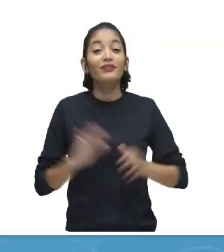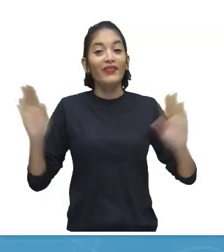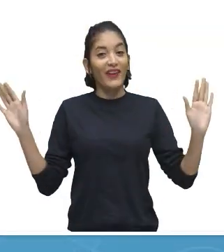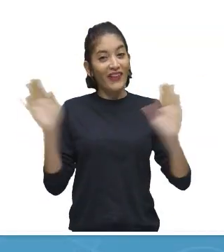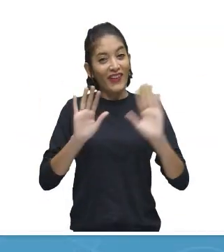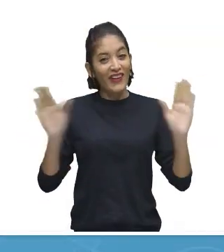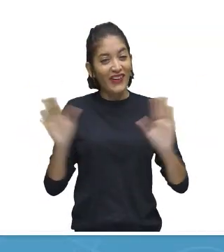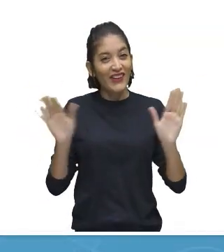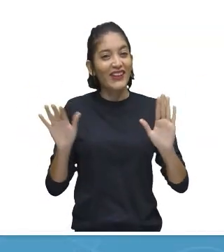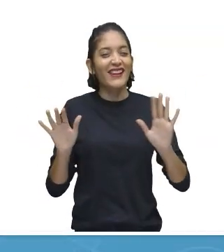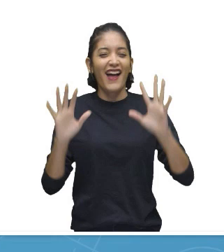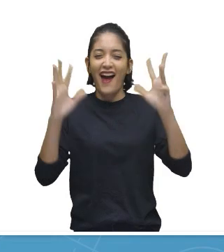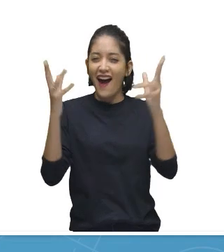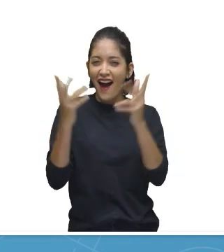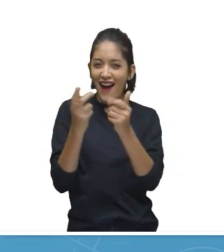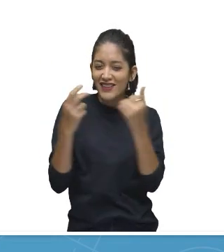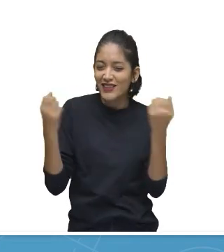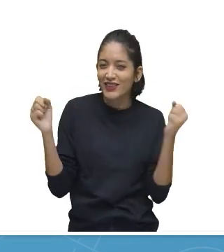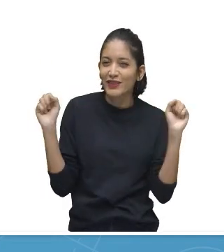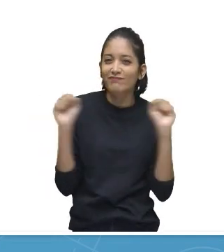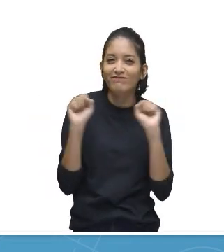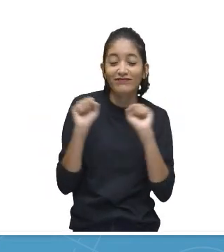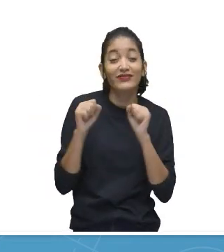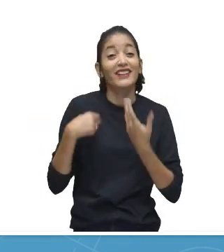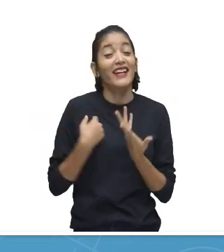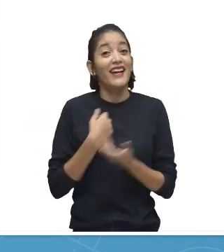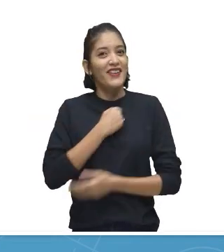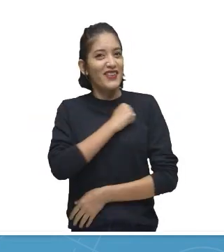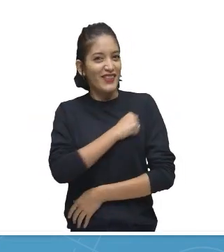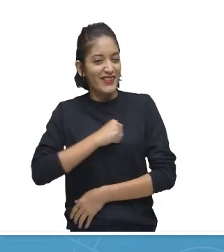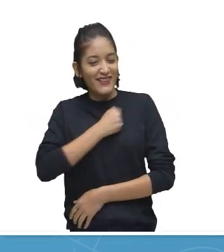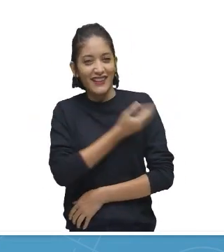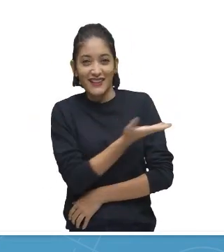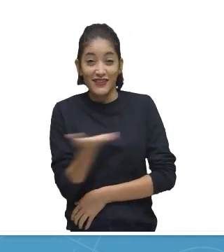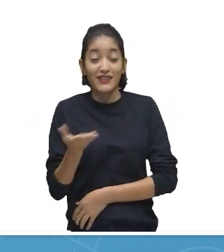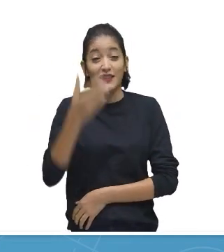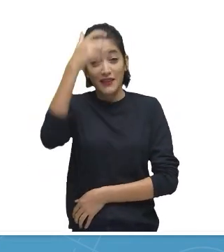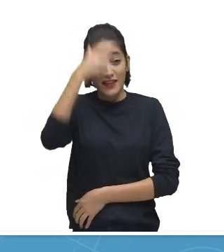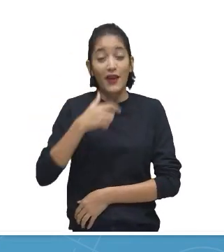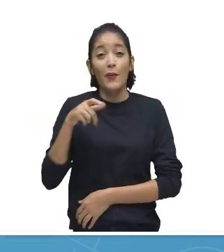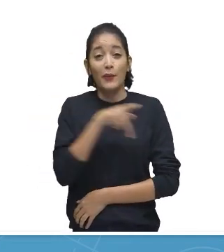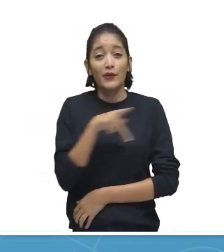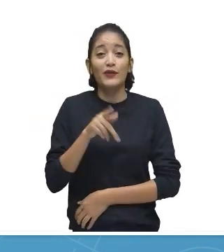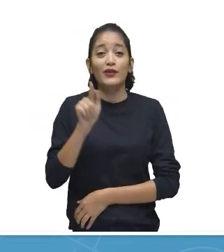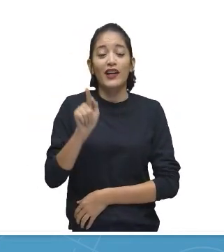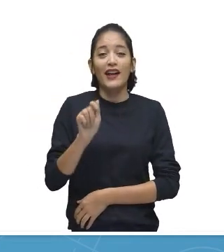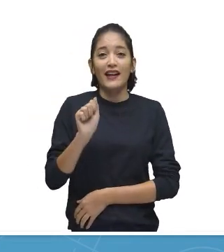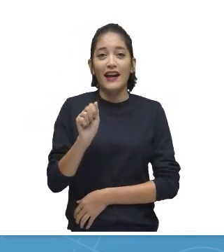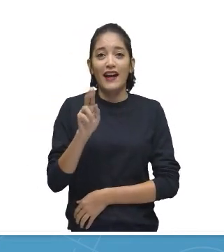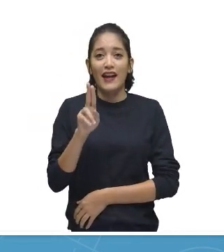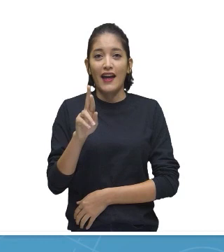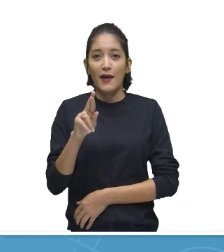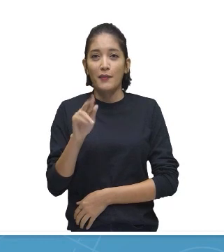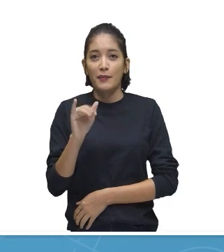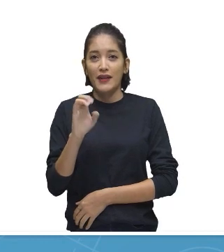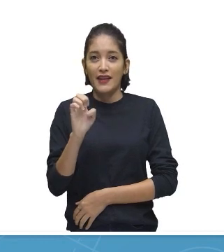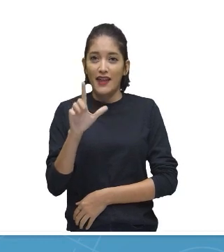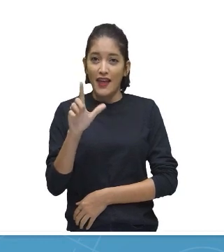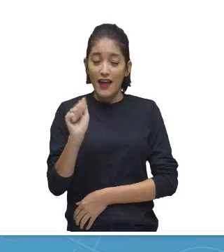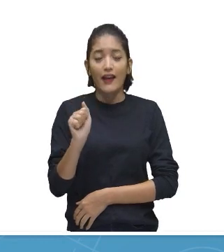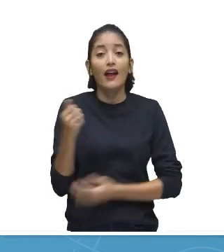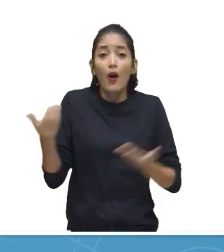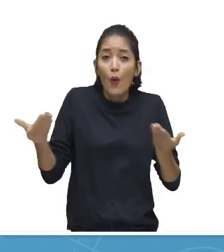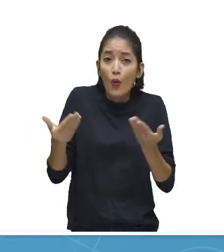Olá, meus artistas favoritos, eu estava morrendo de saudade de vocês, eu sou a professora Gabriela, né, e vou estar aqui com vocês durante a